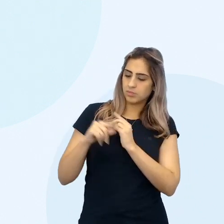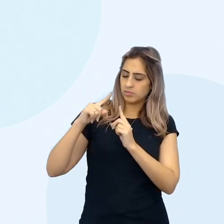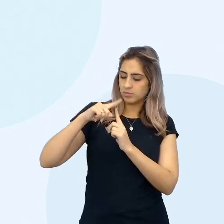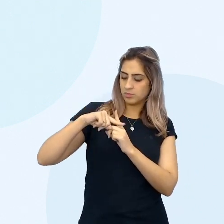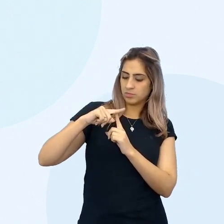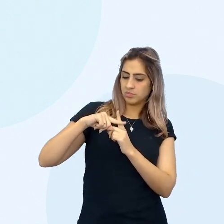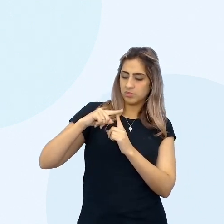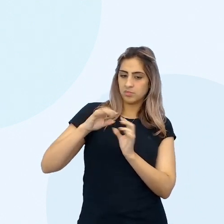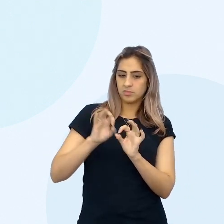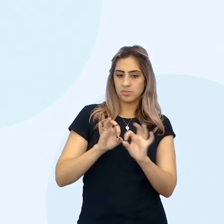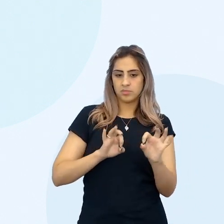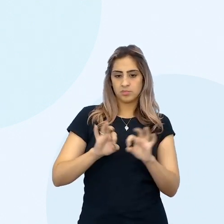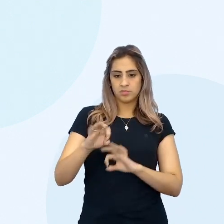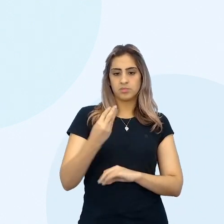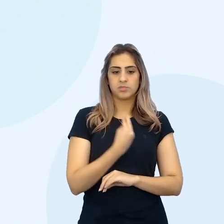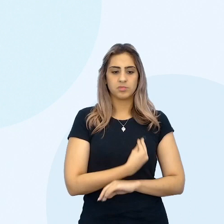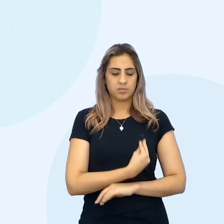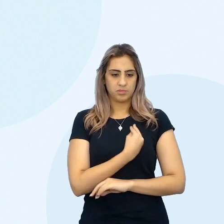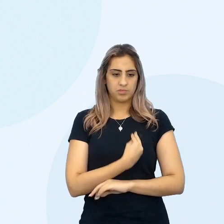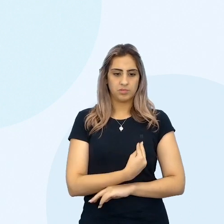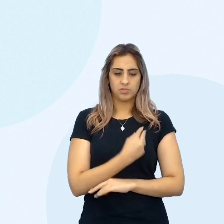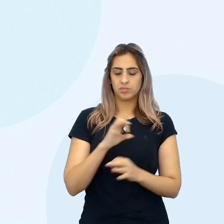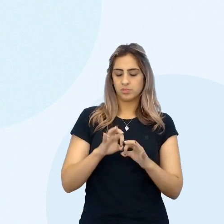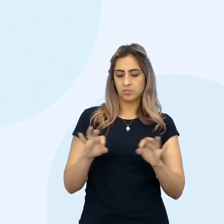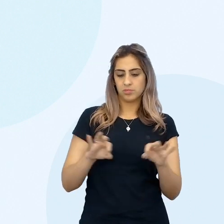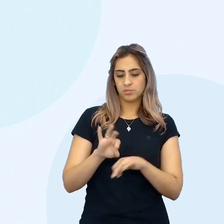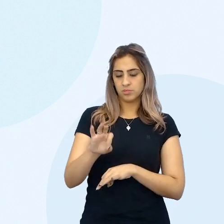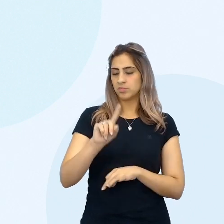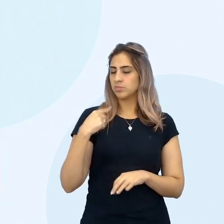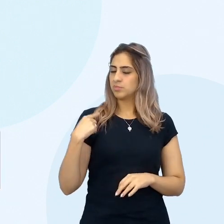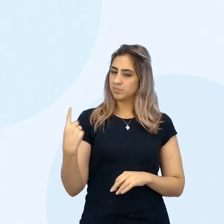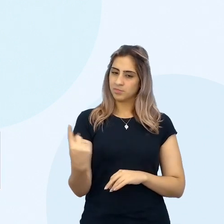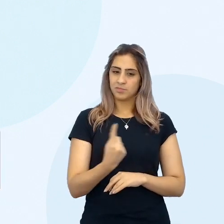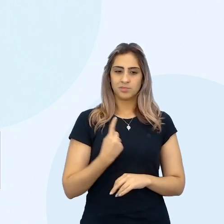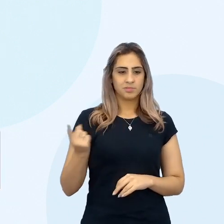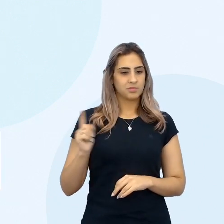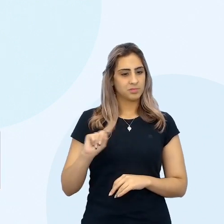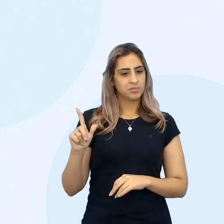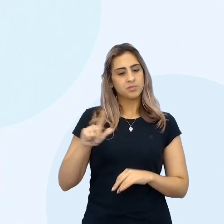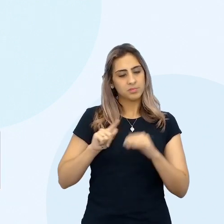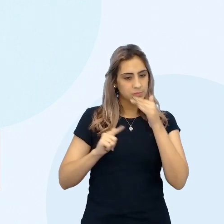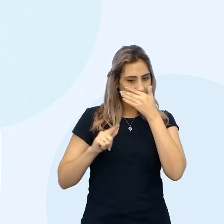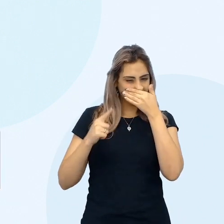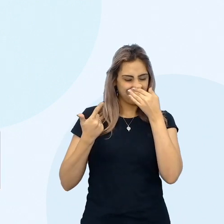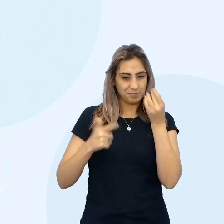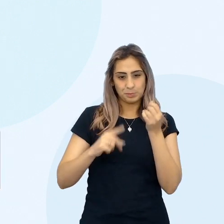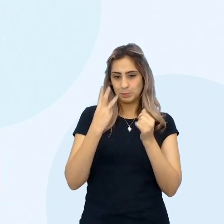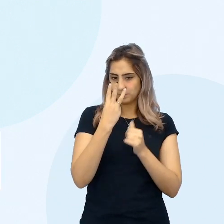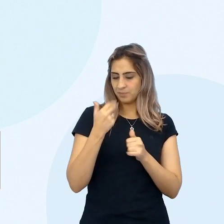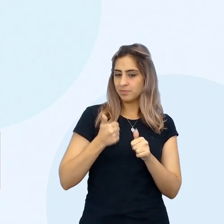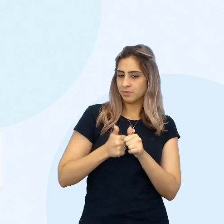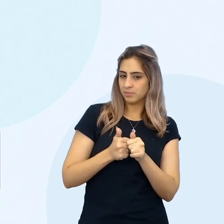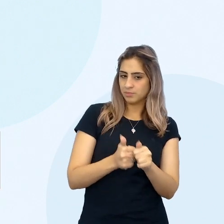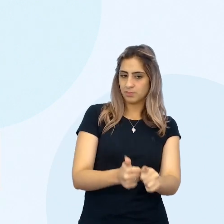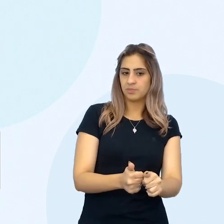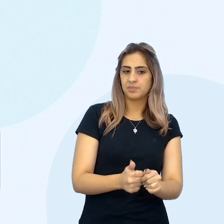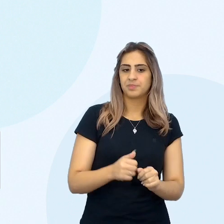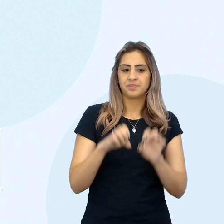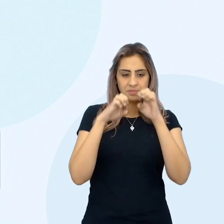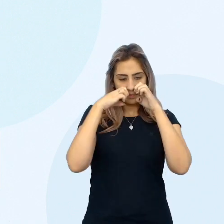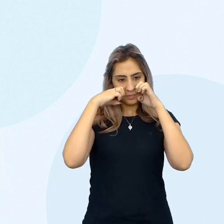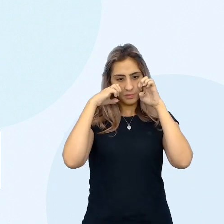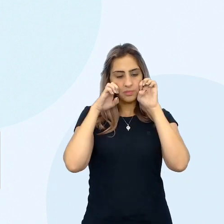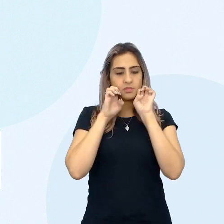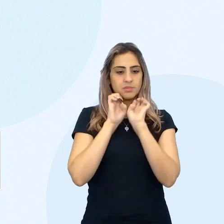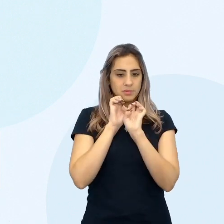para a Existência da Vida. Mas o Medidas não está sozinho, não. Tem mais 3 acompanhando, tem. Tem o da Eveline, que é Vida